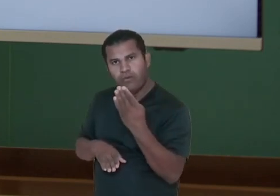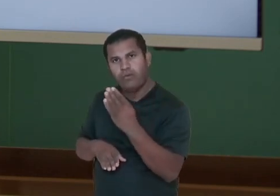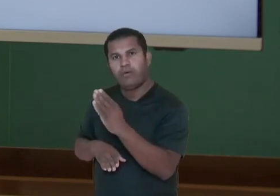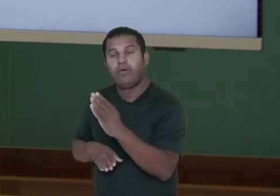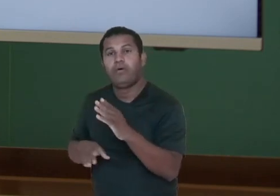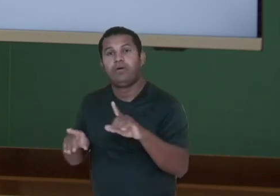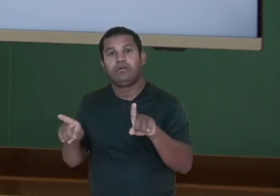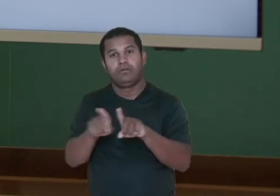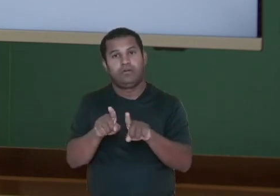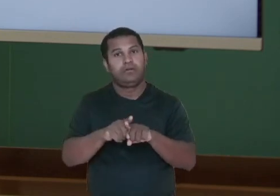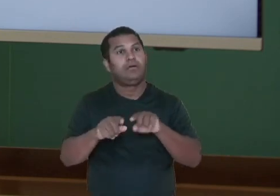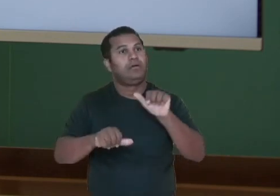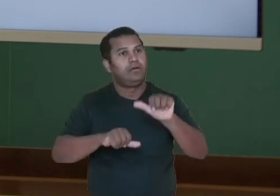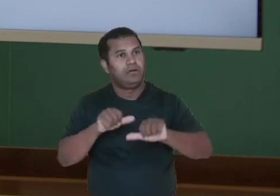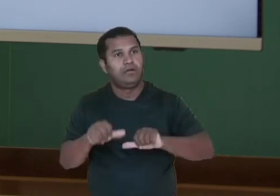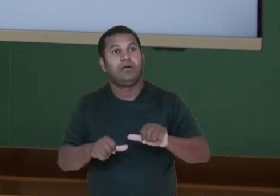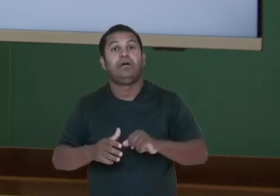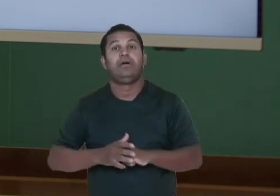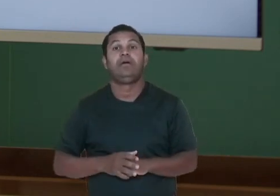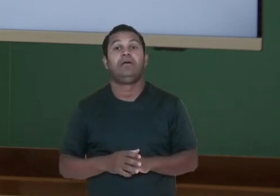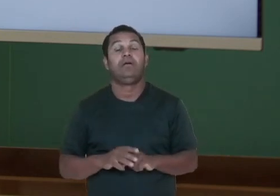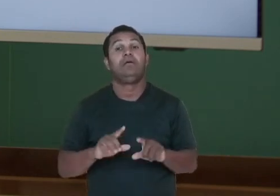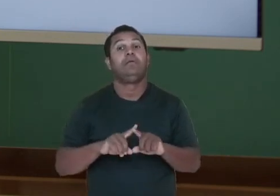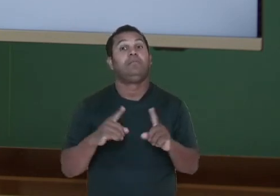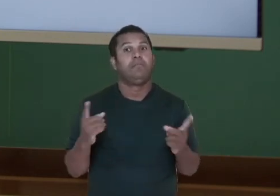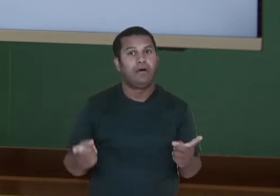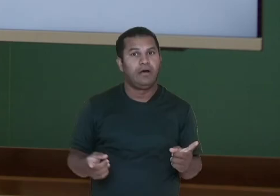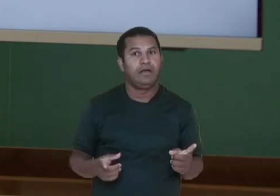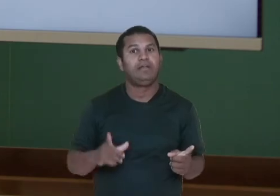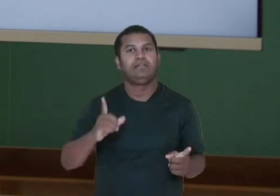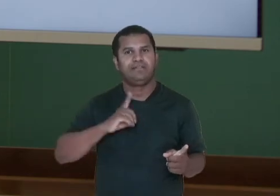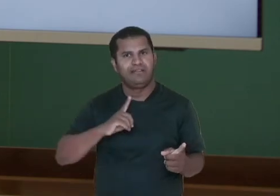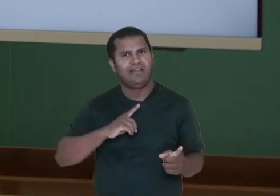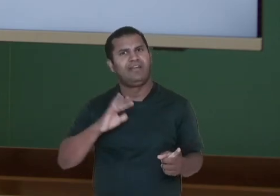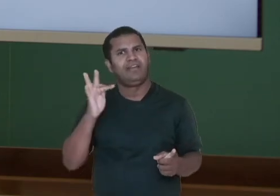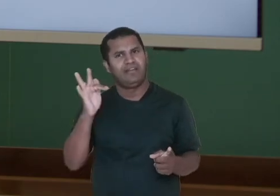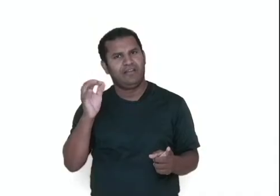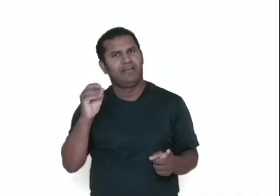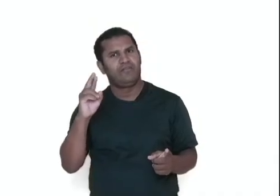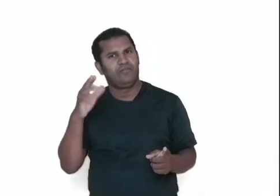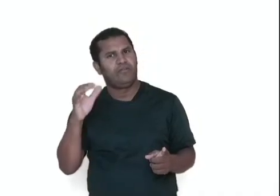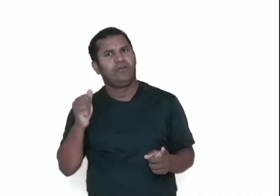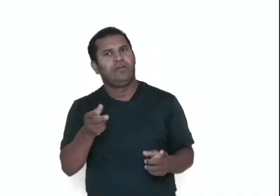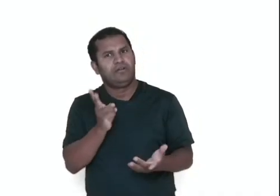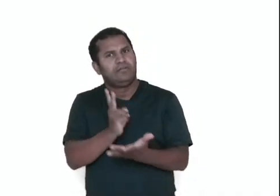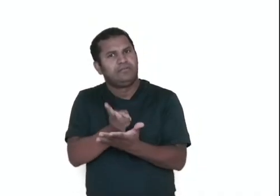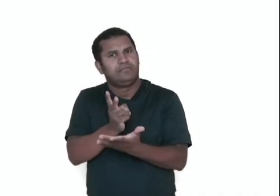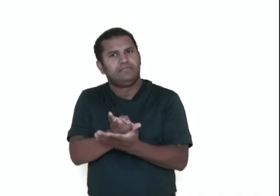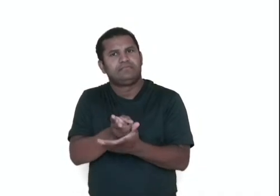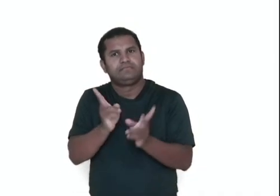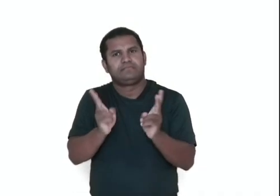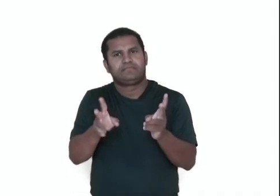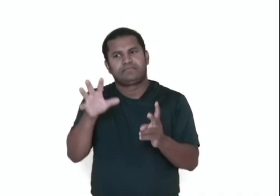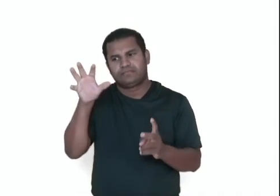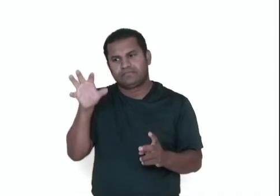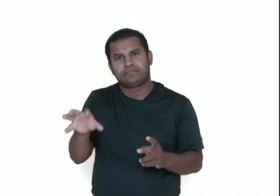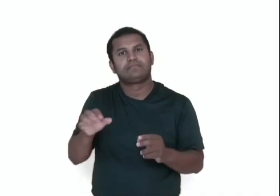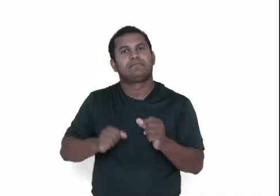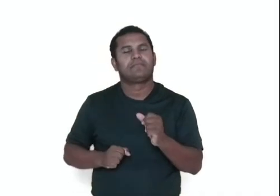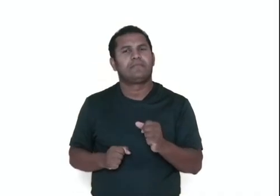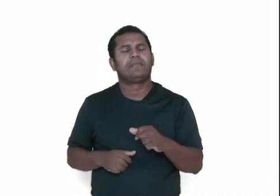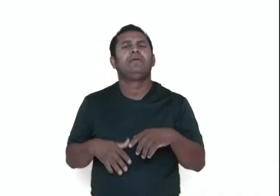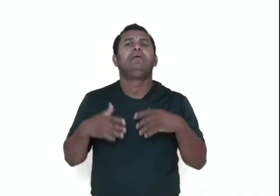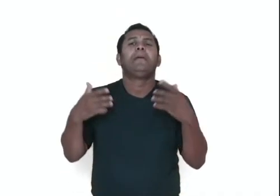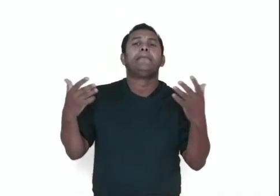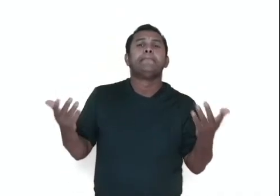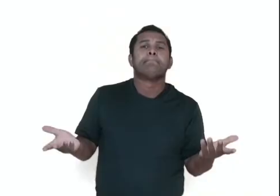aqui, ou seja, ela está atuando a todo momento. Então aqui, qual a força qual força, se ela existir, que faz